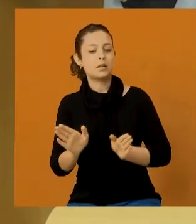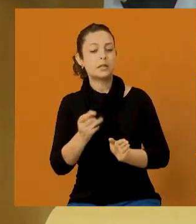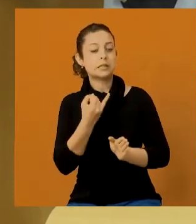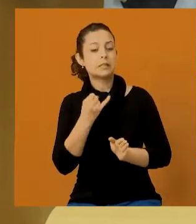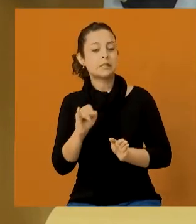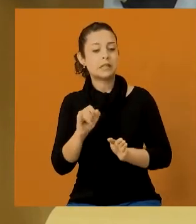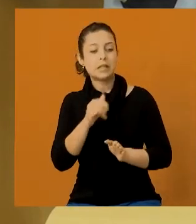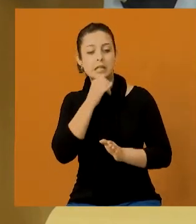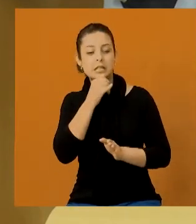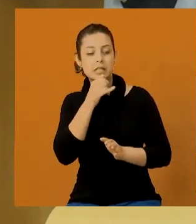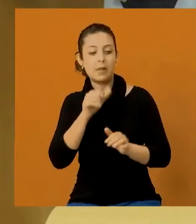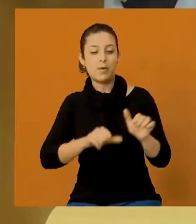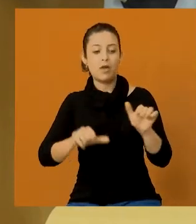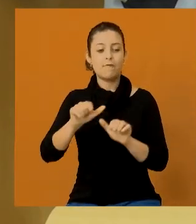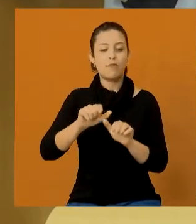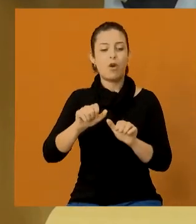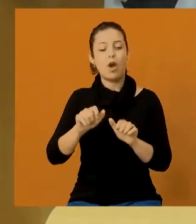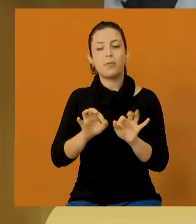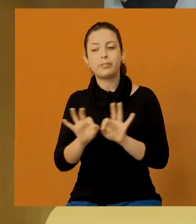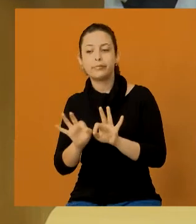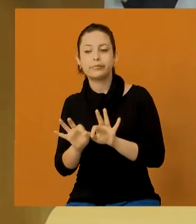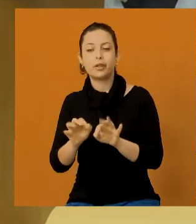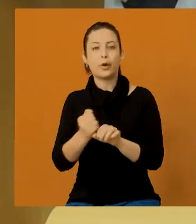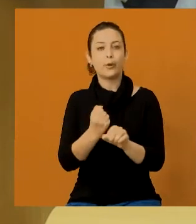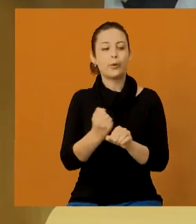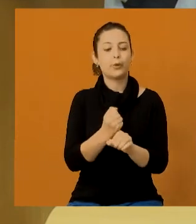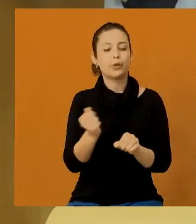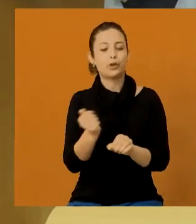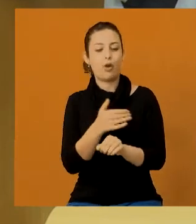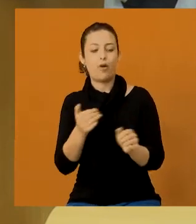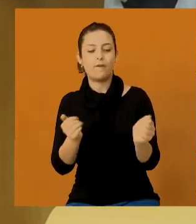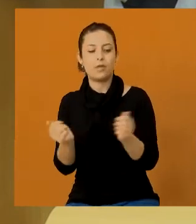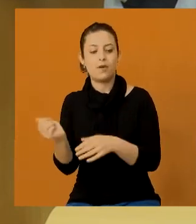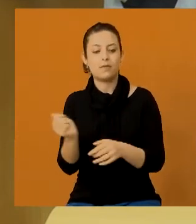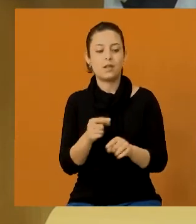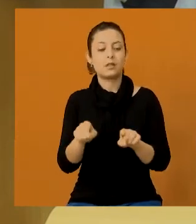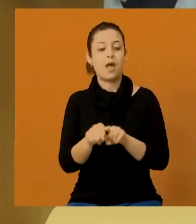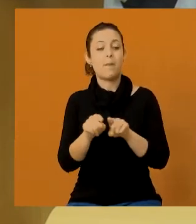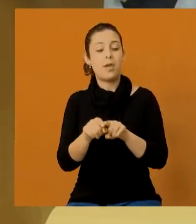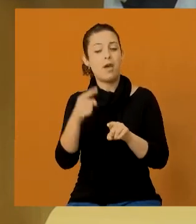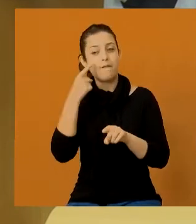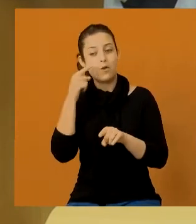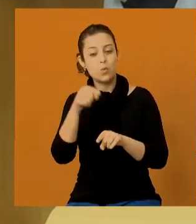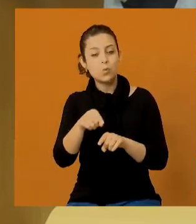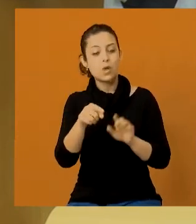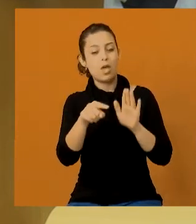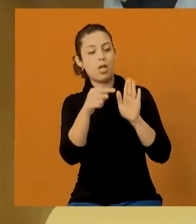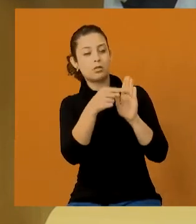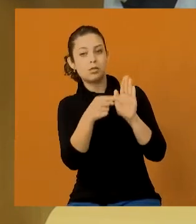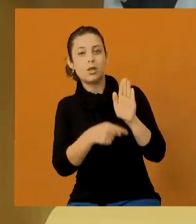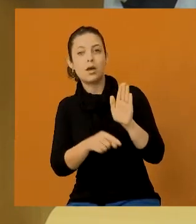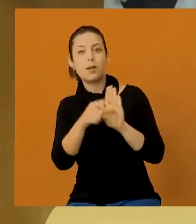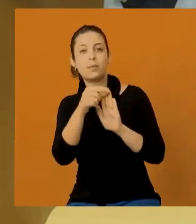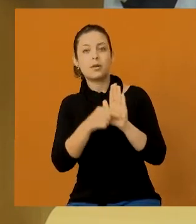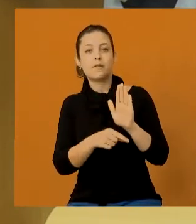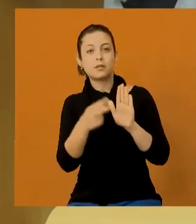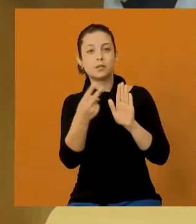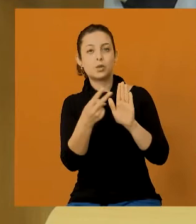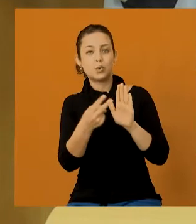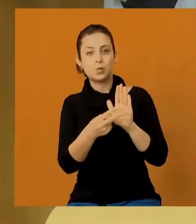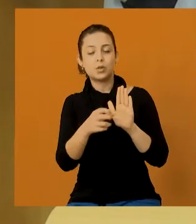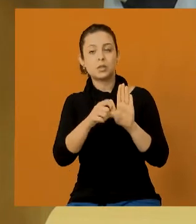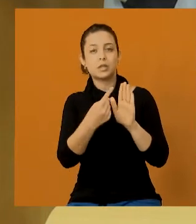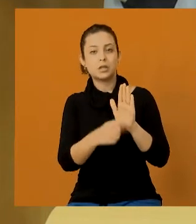caso passem por reforma ou ampliação. Há que se levar em conta também o que está previsto no parágrafo 2º do